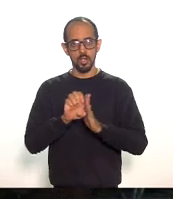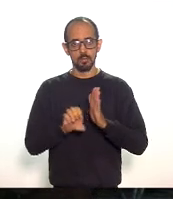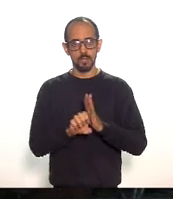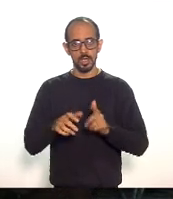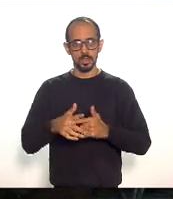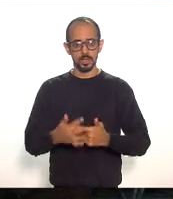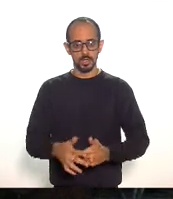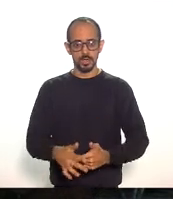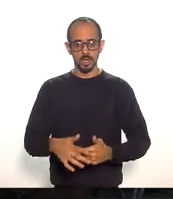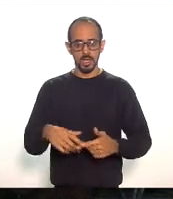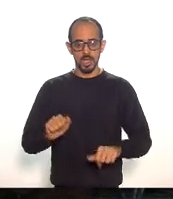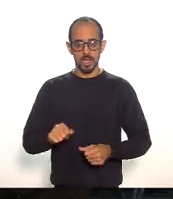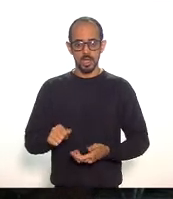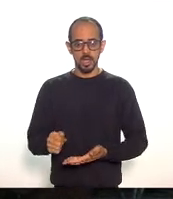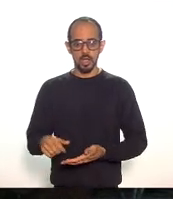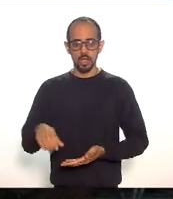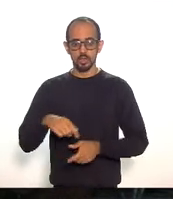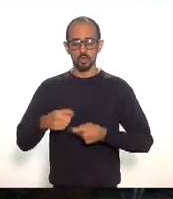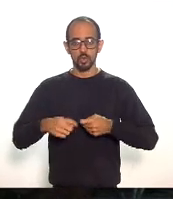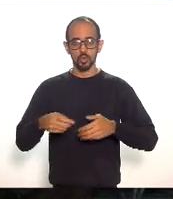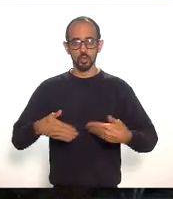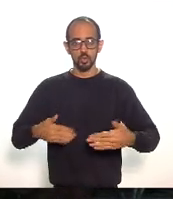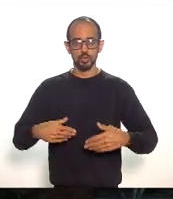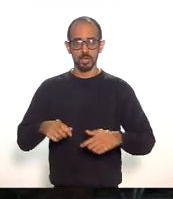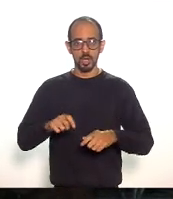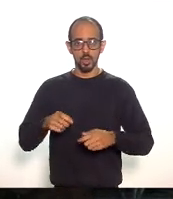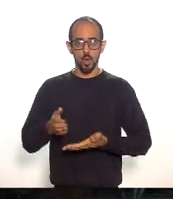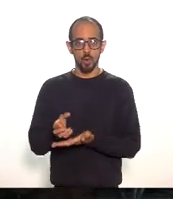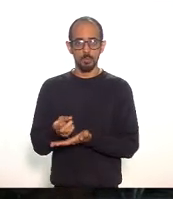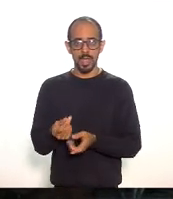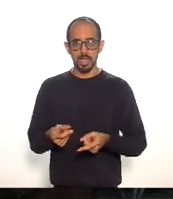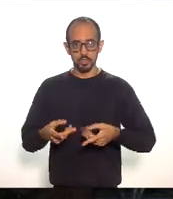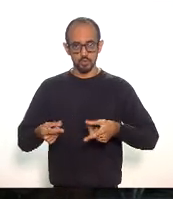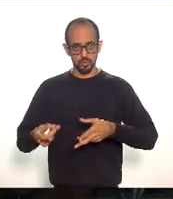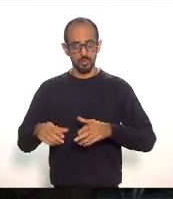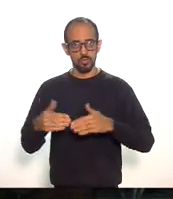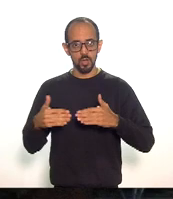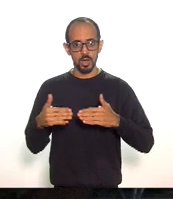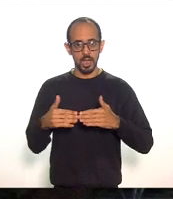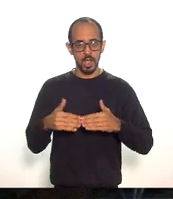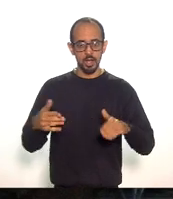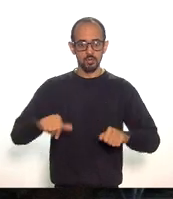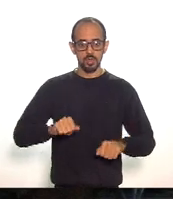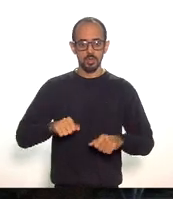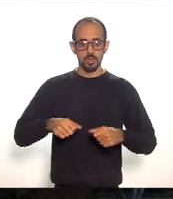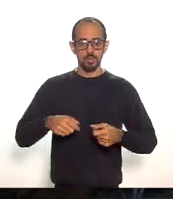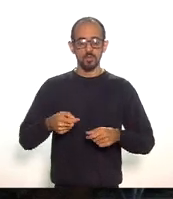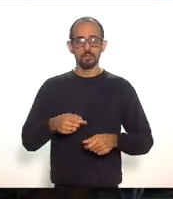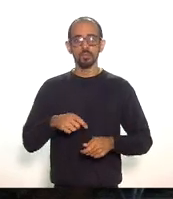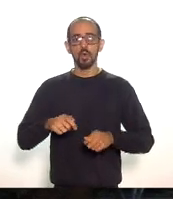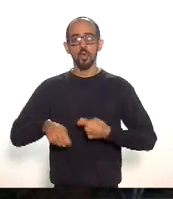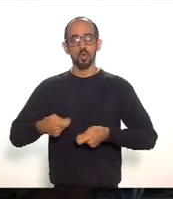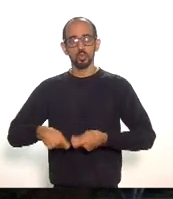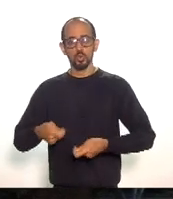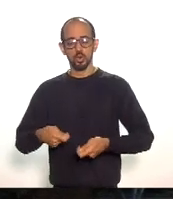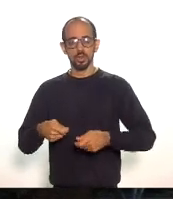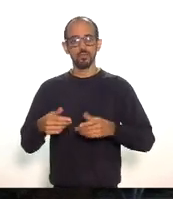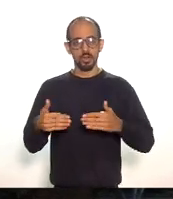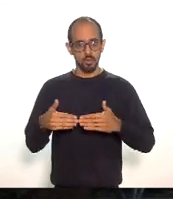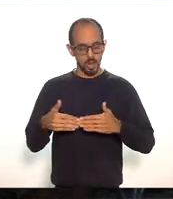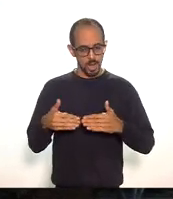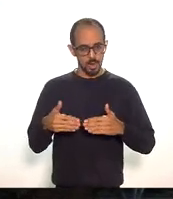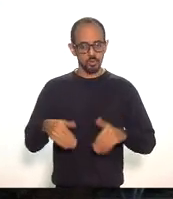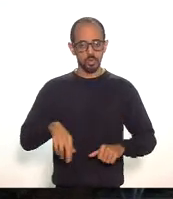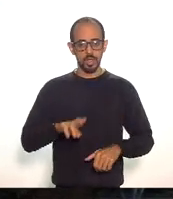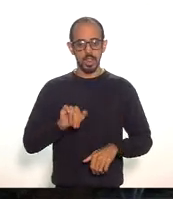saúde favorável, economia e comércio favorável, com substitutivo da CCJ, de orçamento, finanças, fiscalização financeira e controle favorável. Relatores...